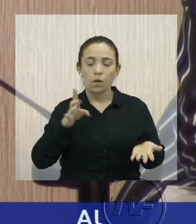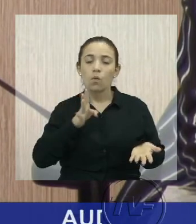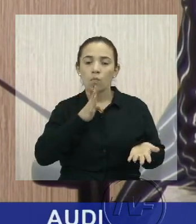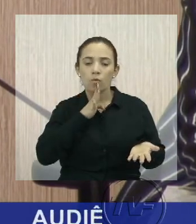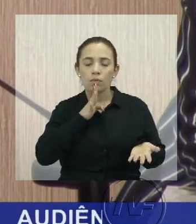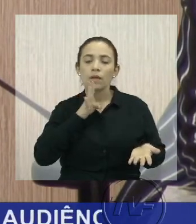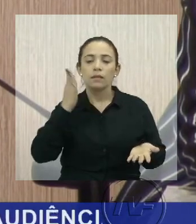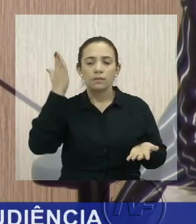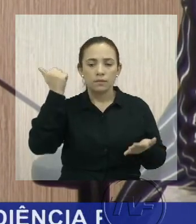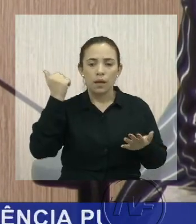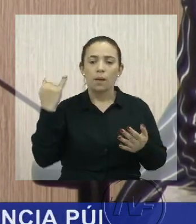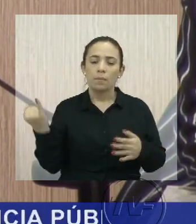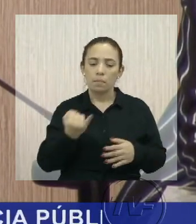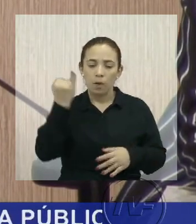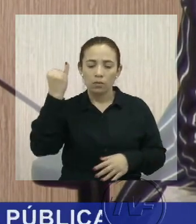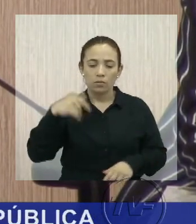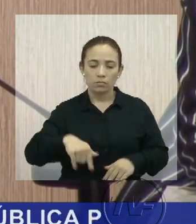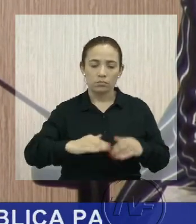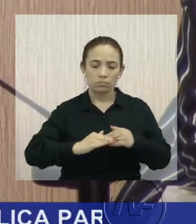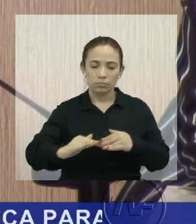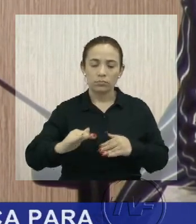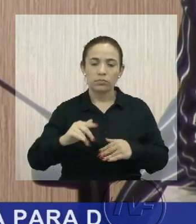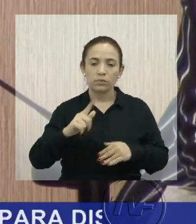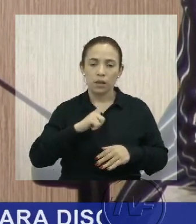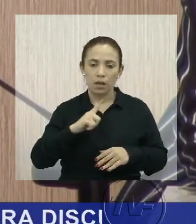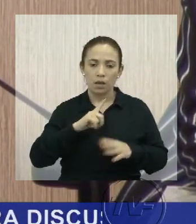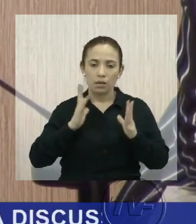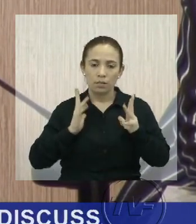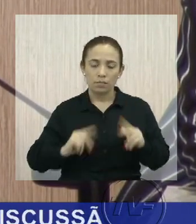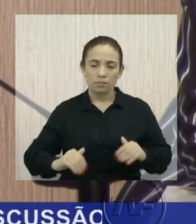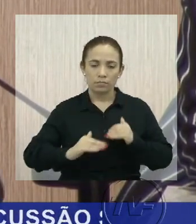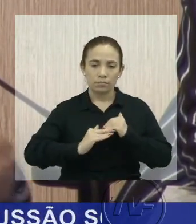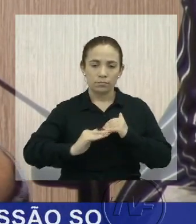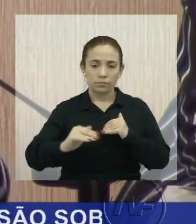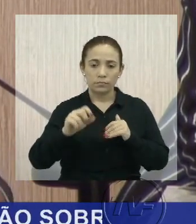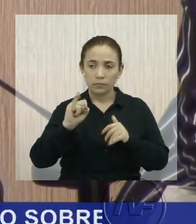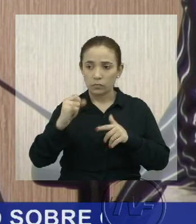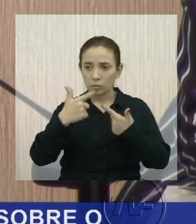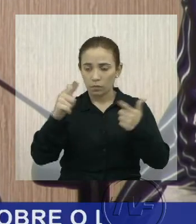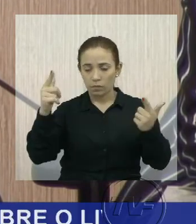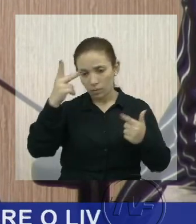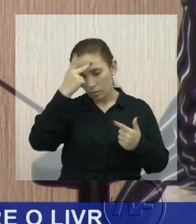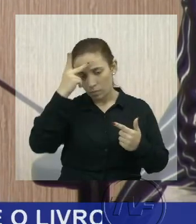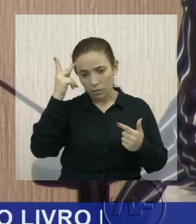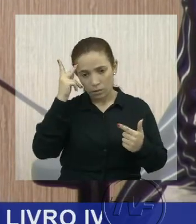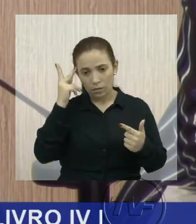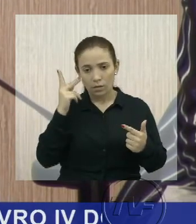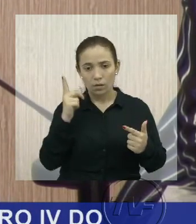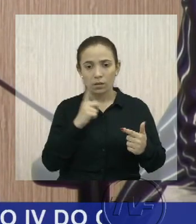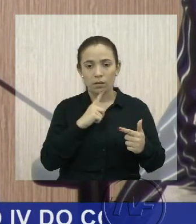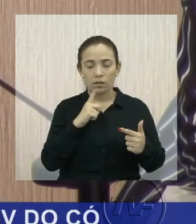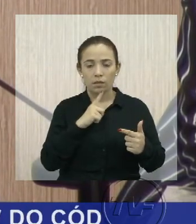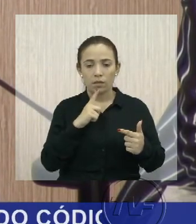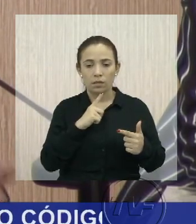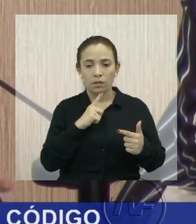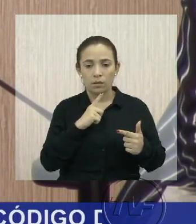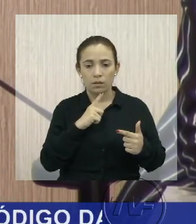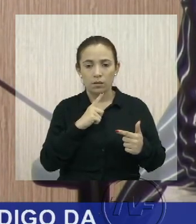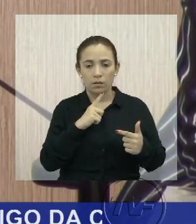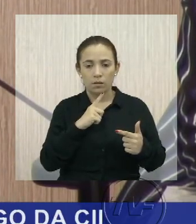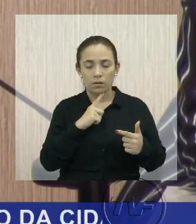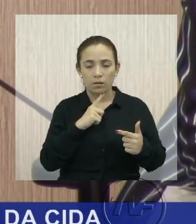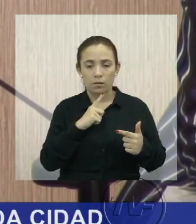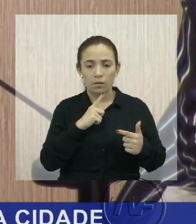sabe a importância da calçada, vai fazer a sua calçada. O cidadão que tem outras prioridades na vida dele, ele vai cuidar de